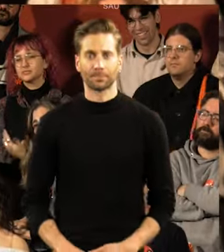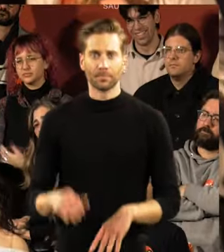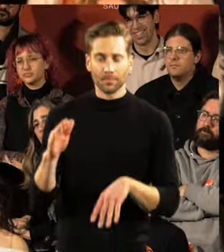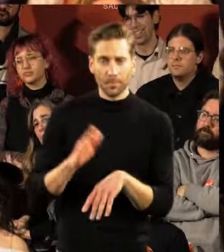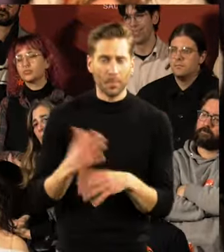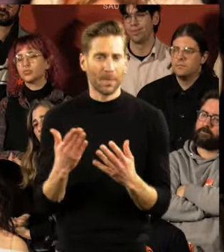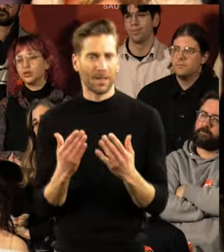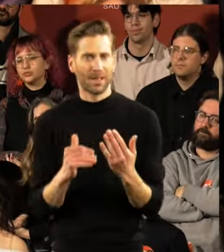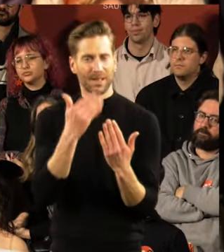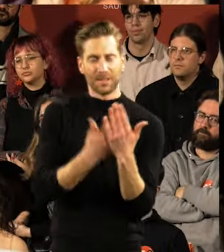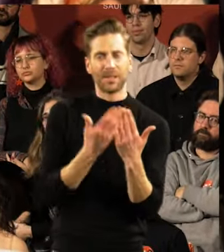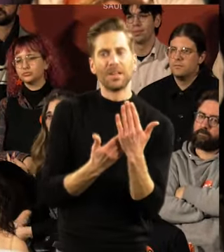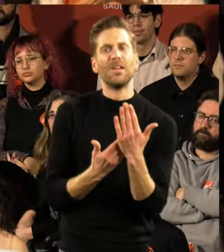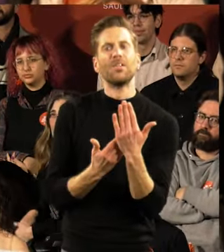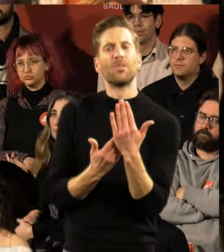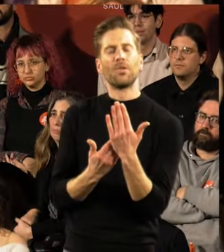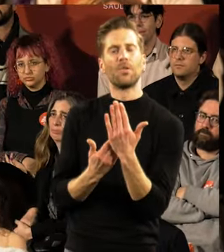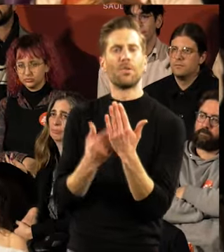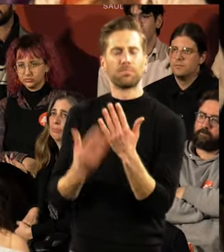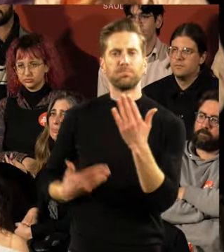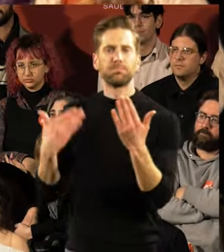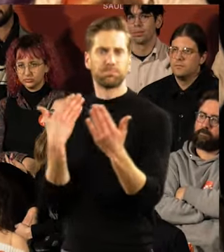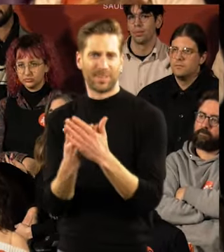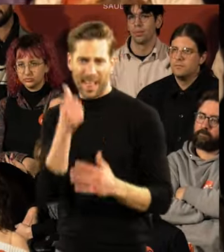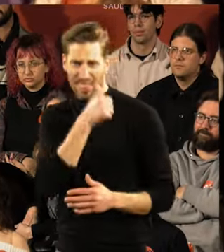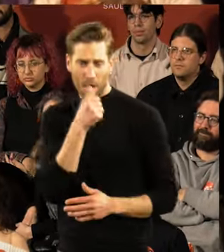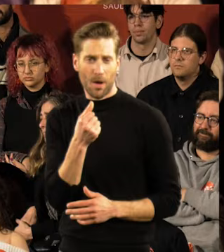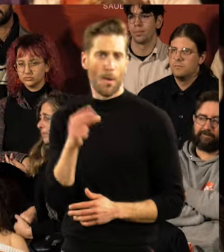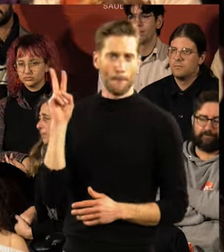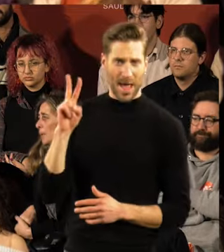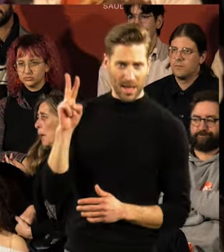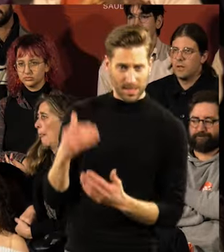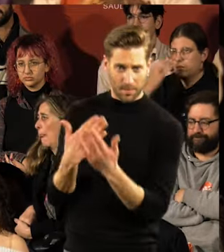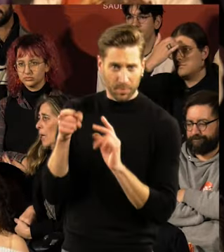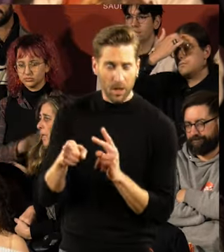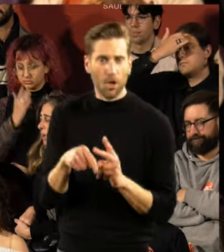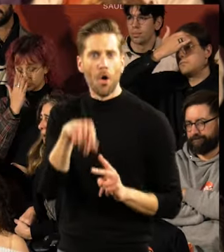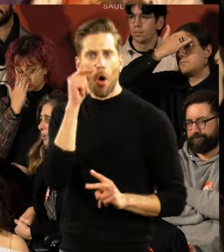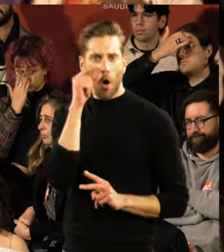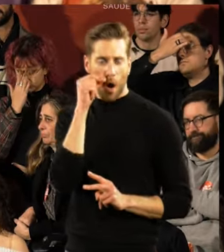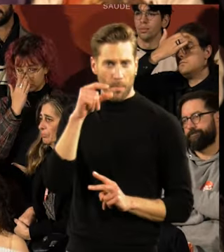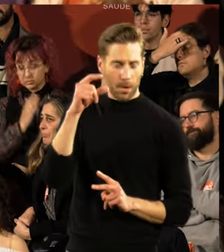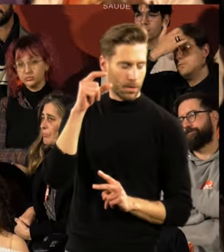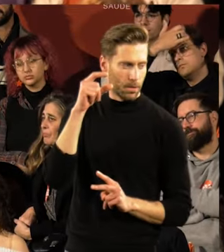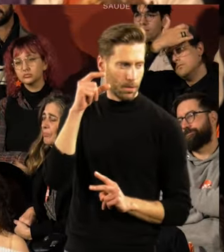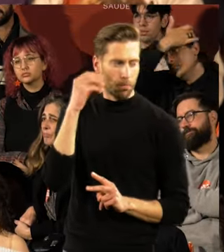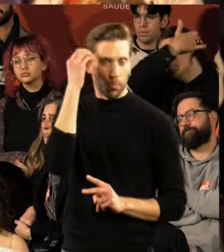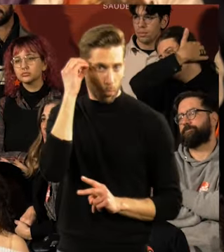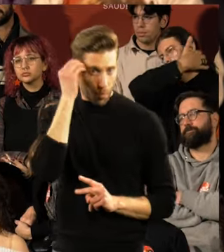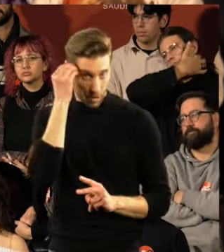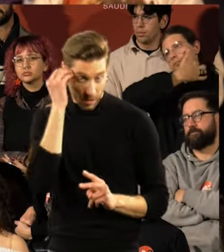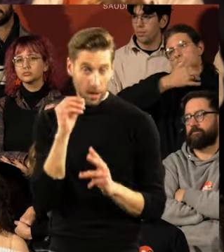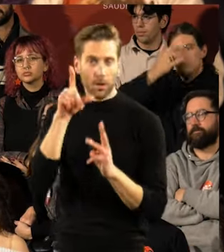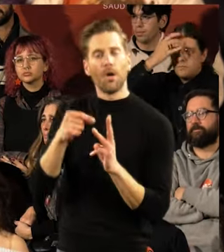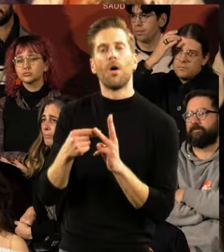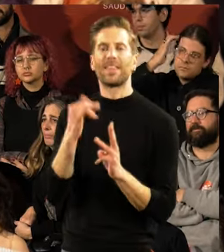O que se retira das declarações do candidato do PSD por Santarém, das justificações de Montenegro ou da tradição negacionista de